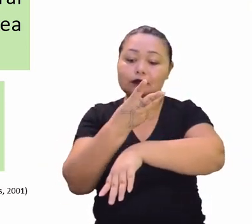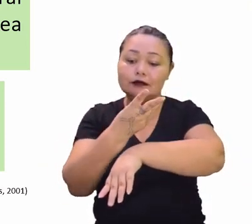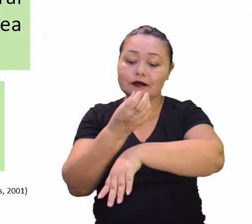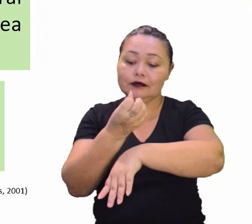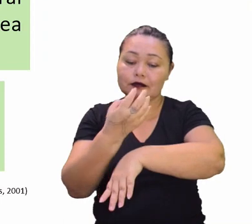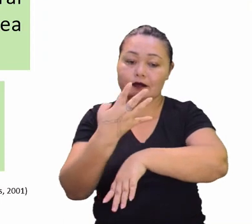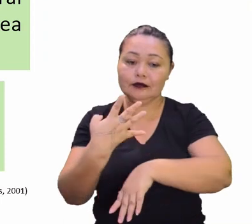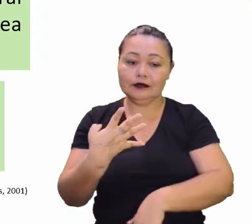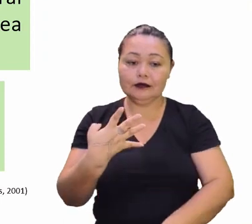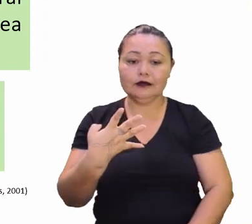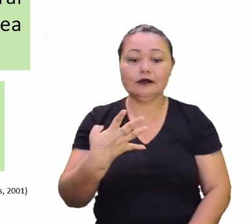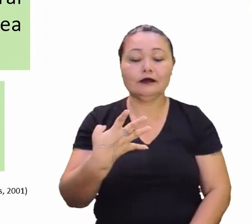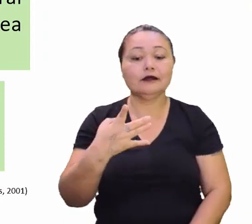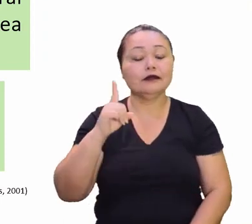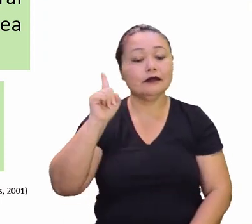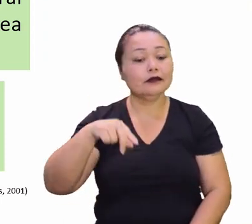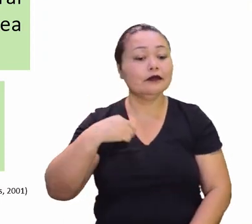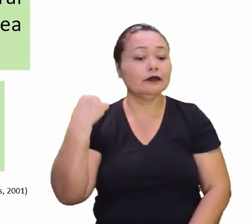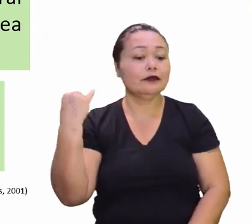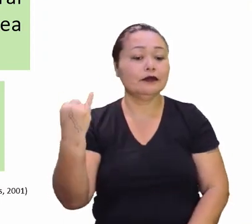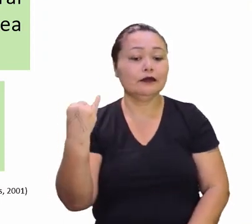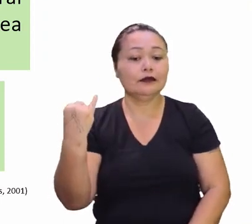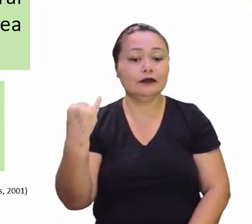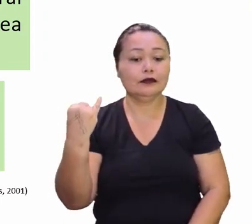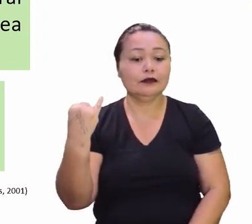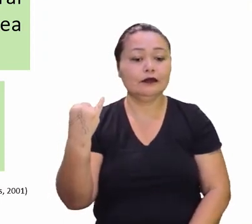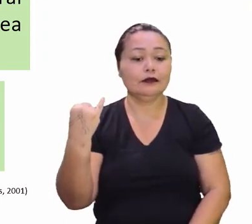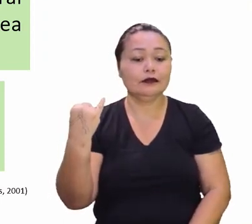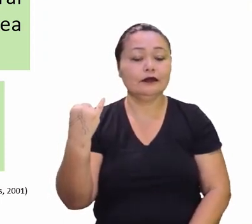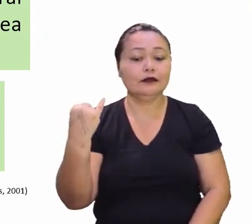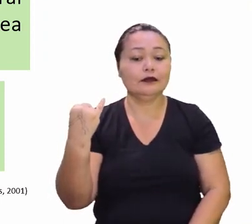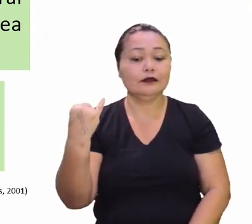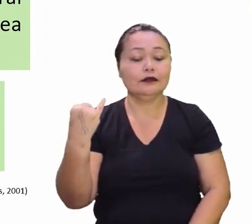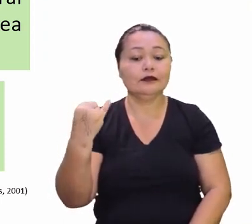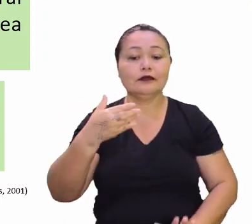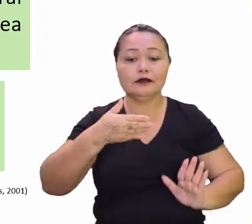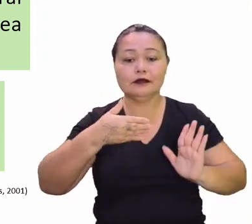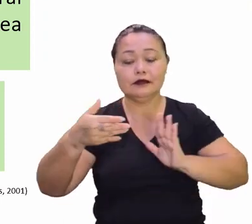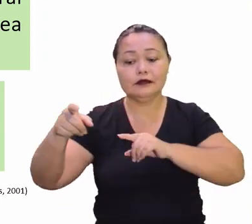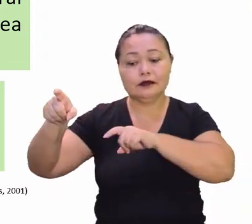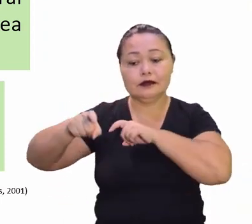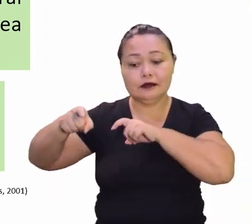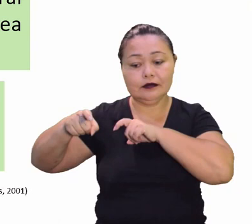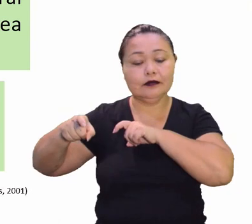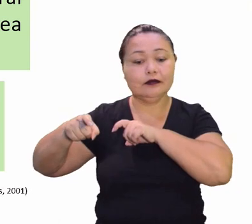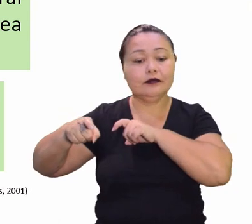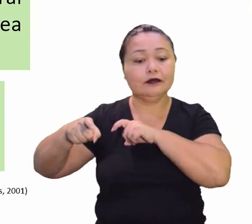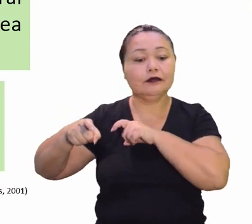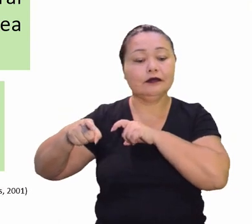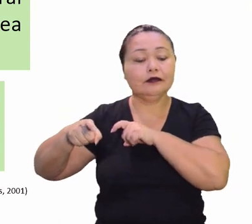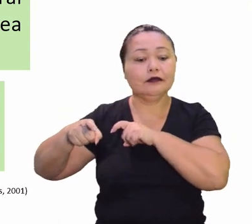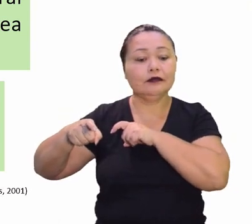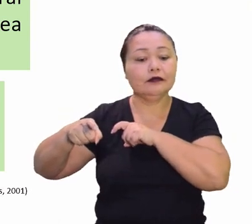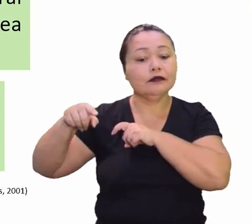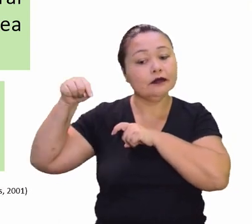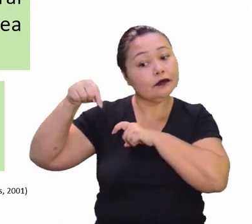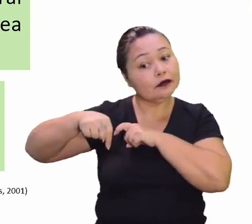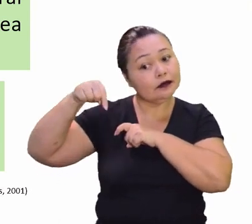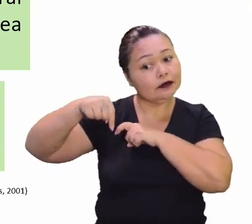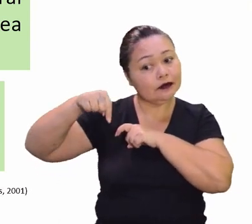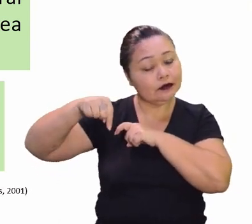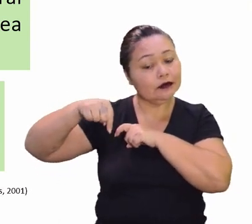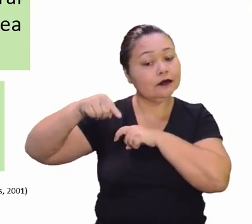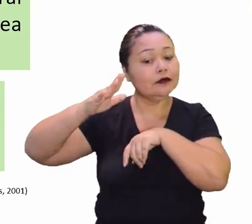BR-364 ela foi fundamental para este ciclo agrícola. Com certeza. É